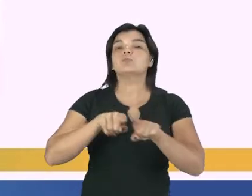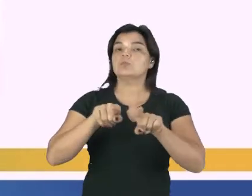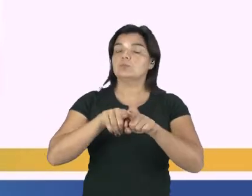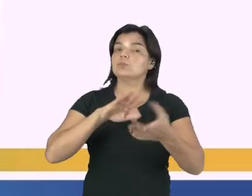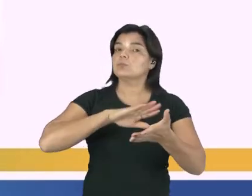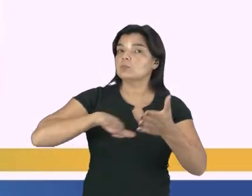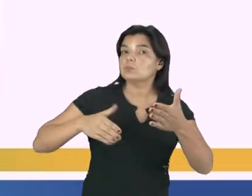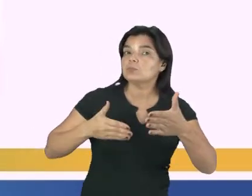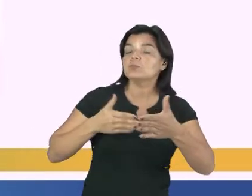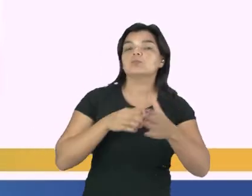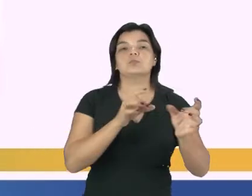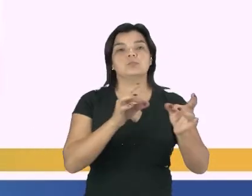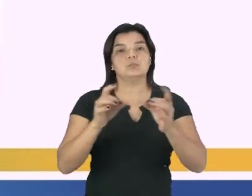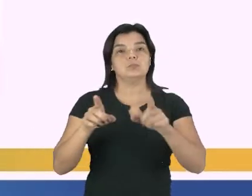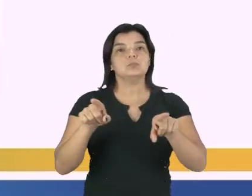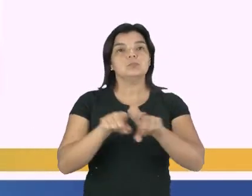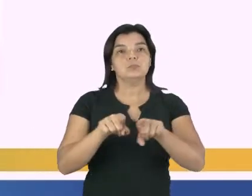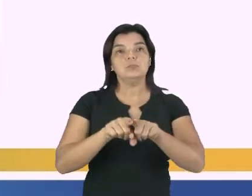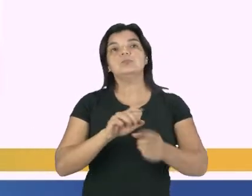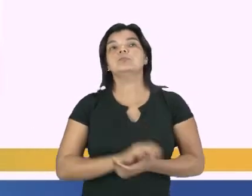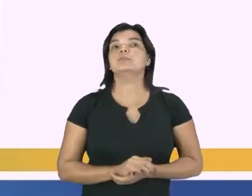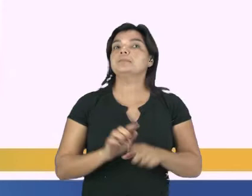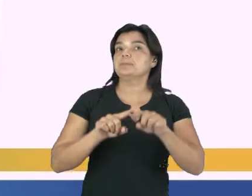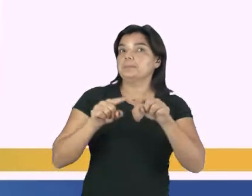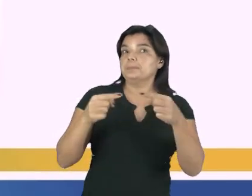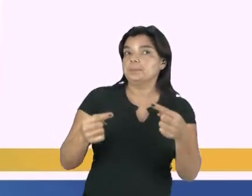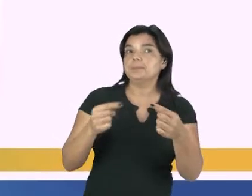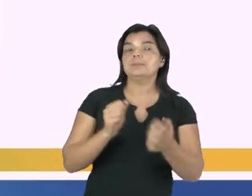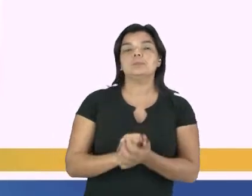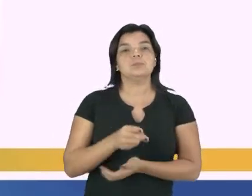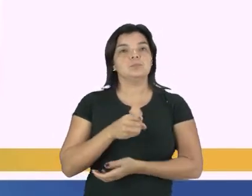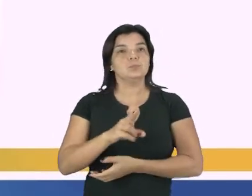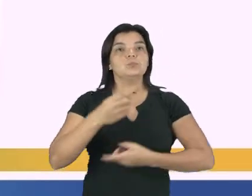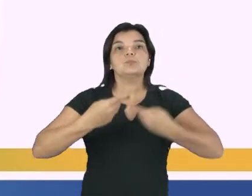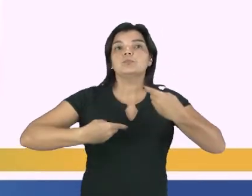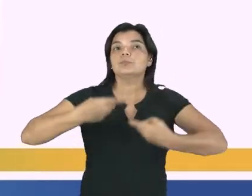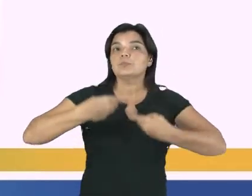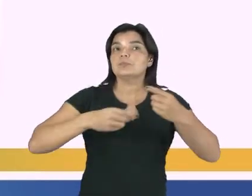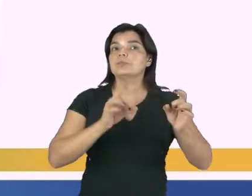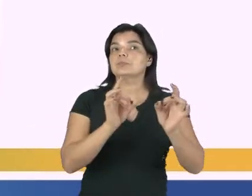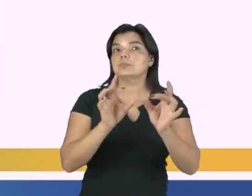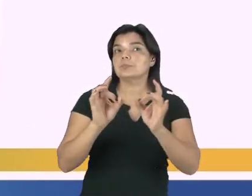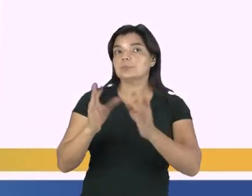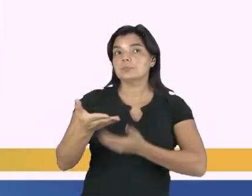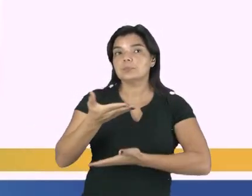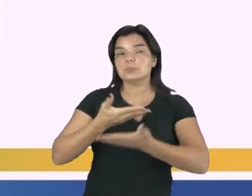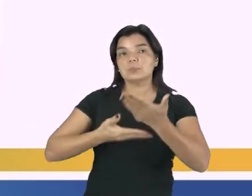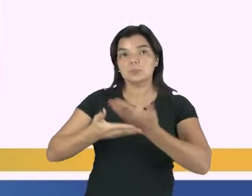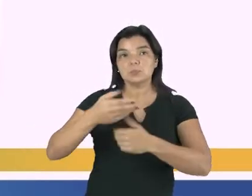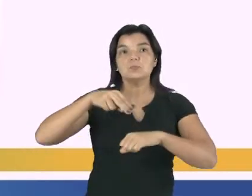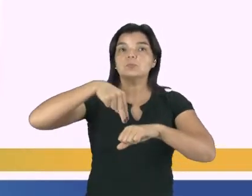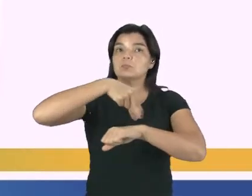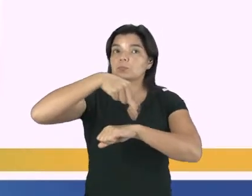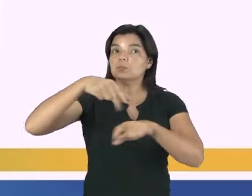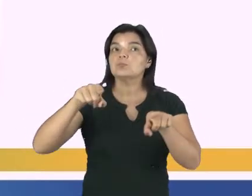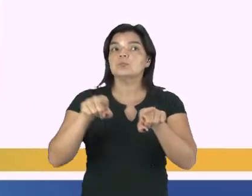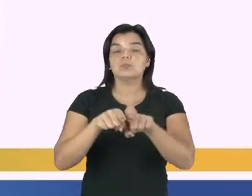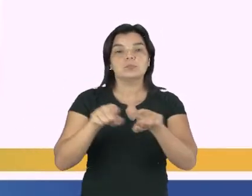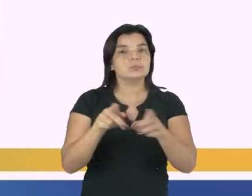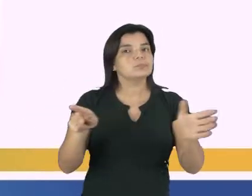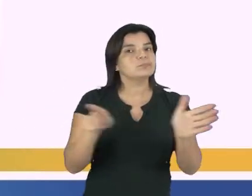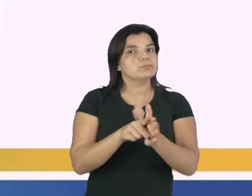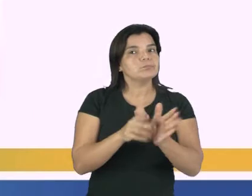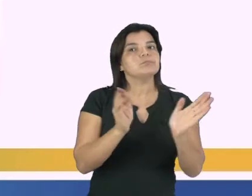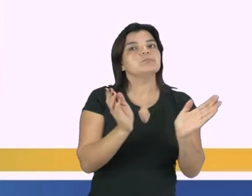abolir as barreiras ao comércio intrarregional, porém, mantendo suas políticas comerciais em relação às nações que